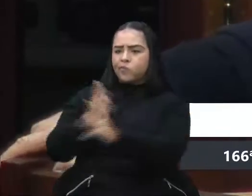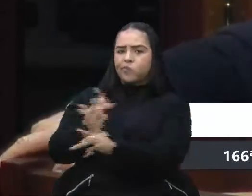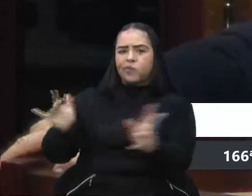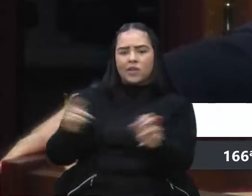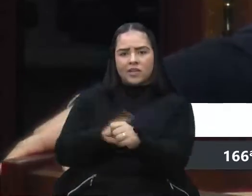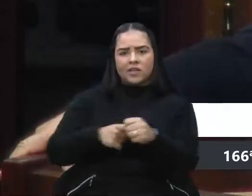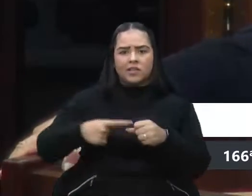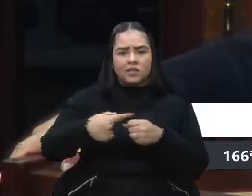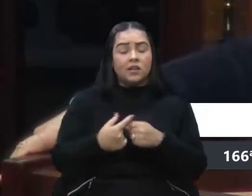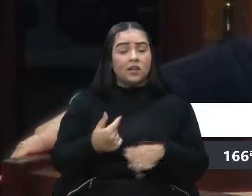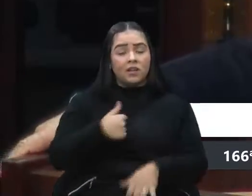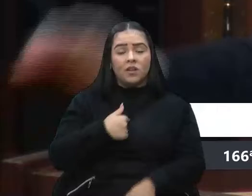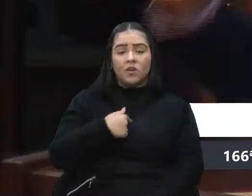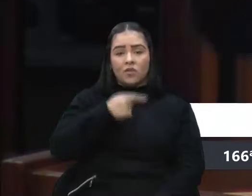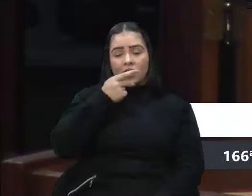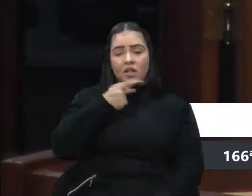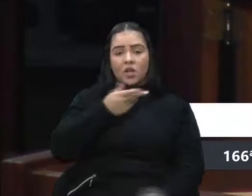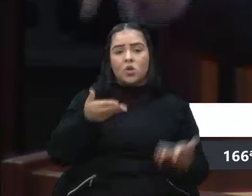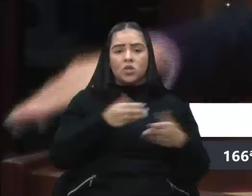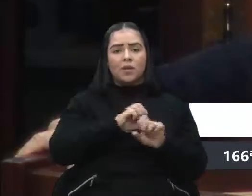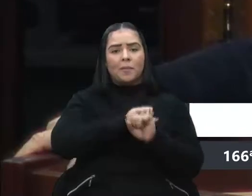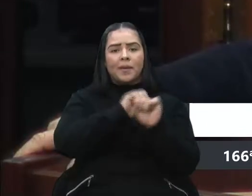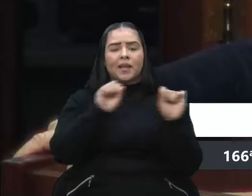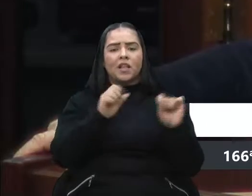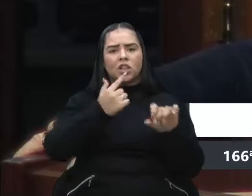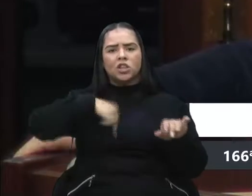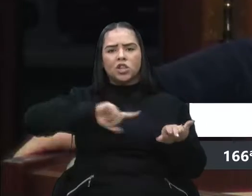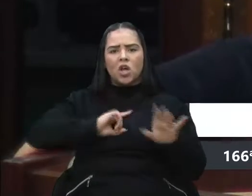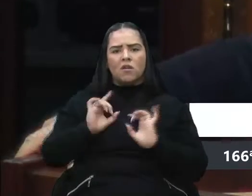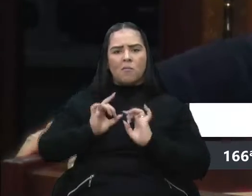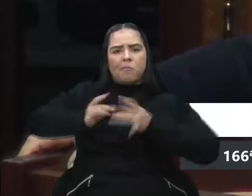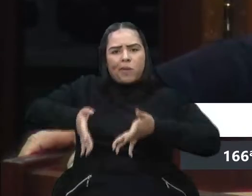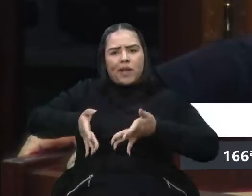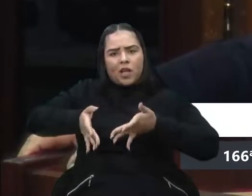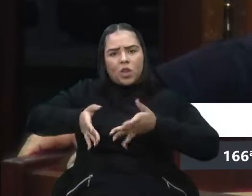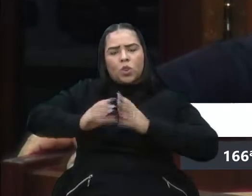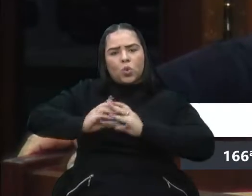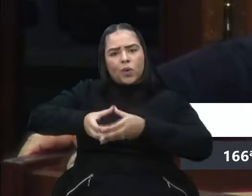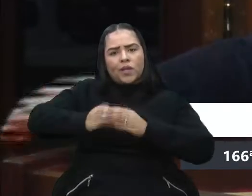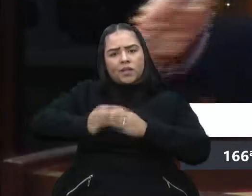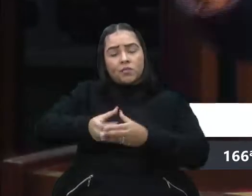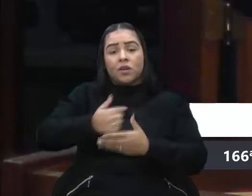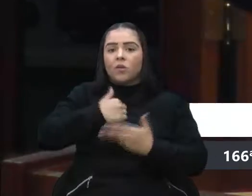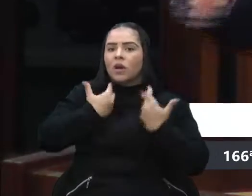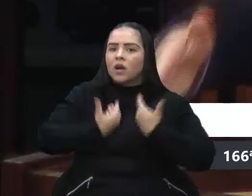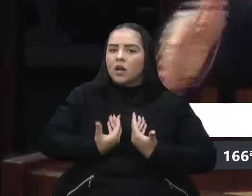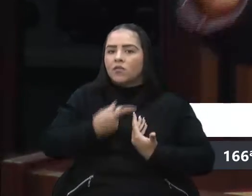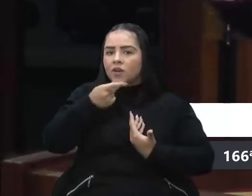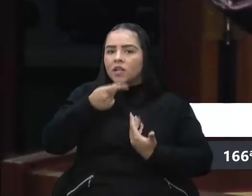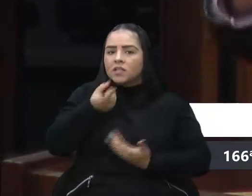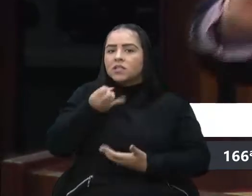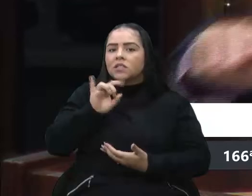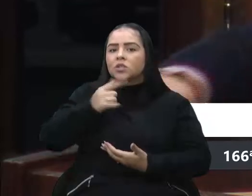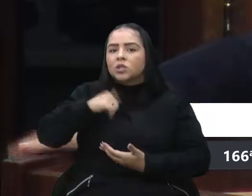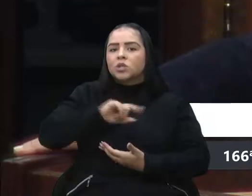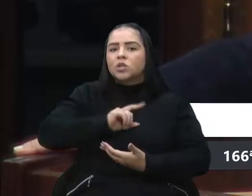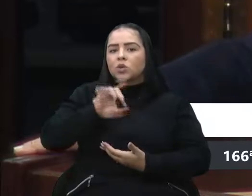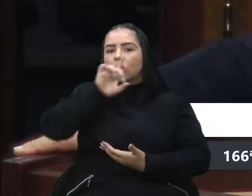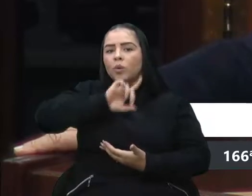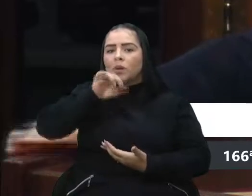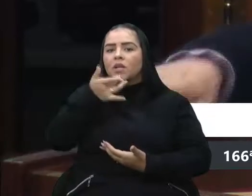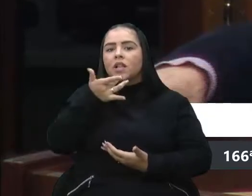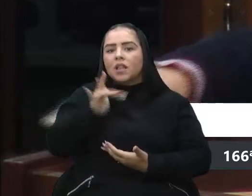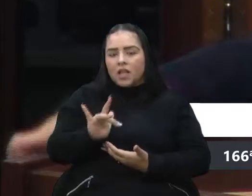hoje mesmo eu já ouvi aqui, estamos jogando no lixo o nosso turismo. Canso de dizer, quando a gente acessa no domingo de